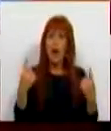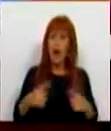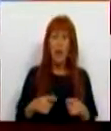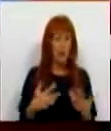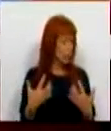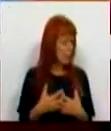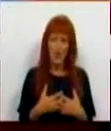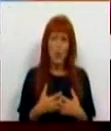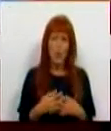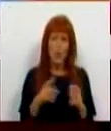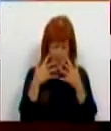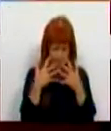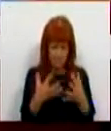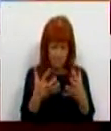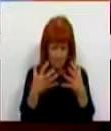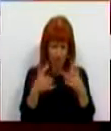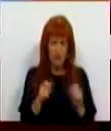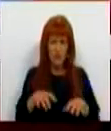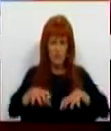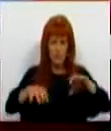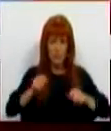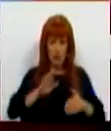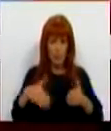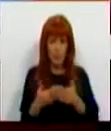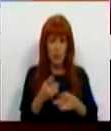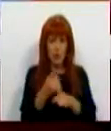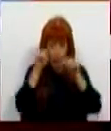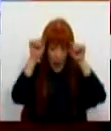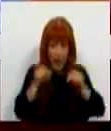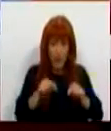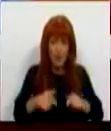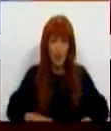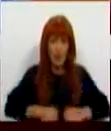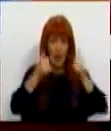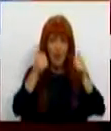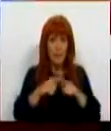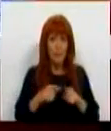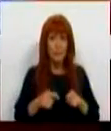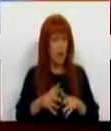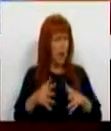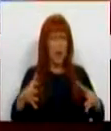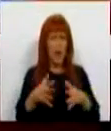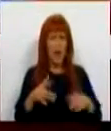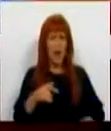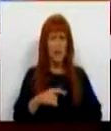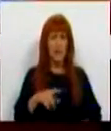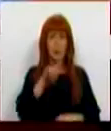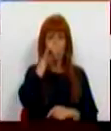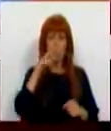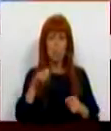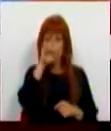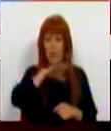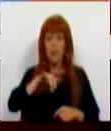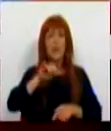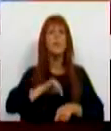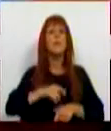sem dúvida, o enfoque urbano das nossas propostas, porque é aí que se ganha a grande questão ambiental do momento,